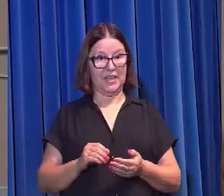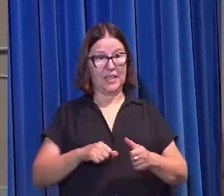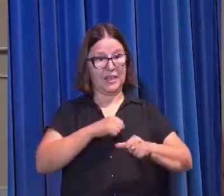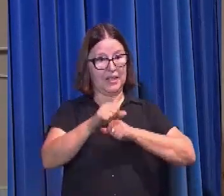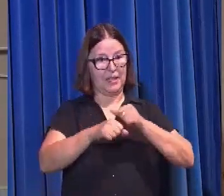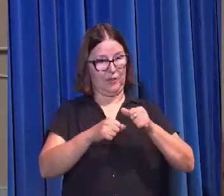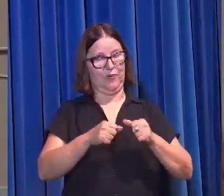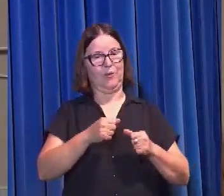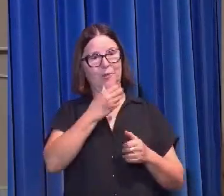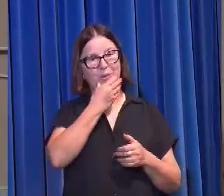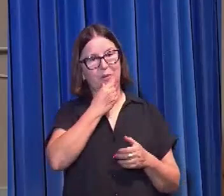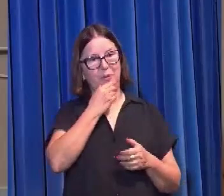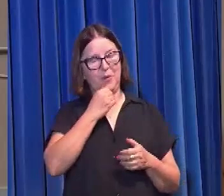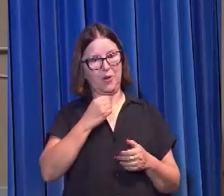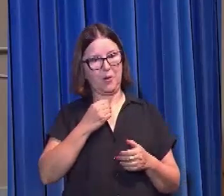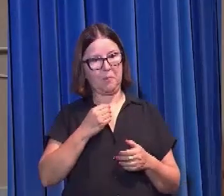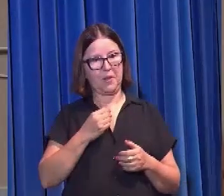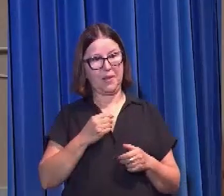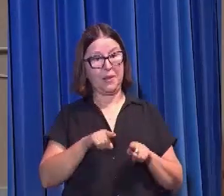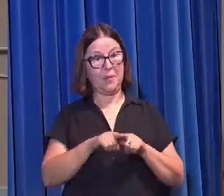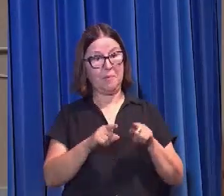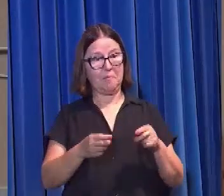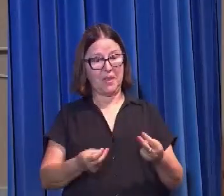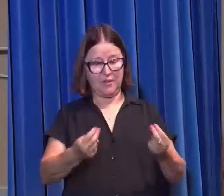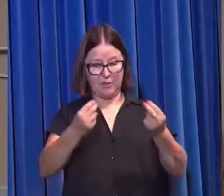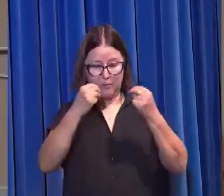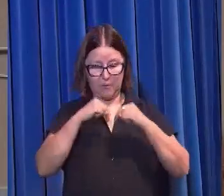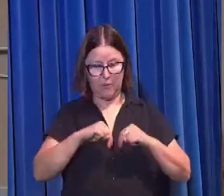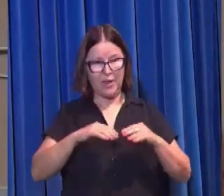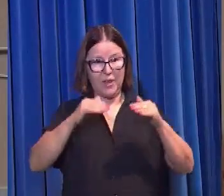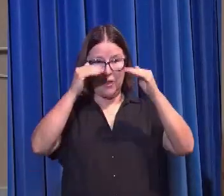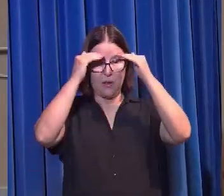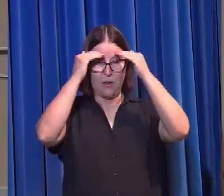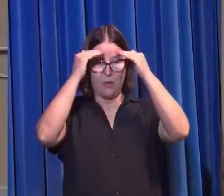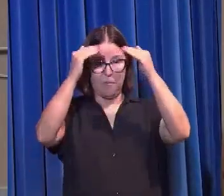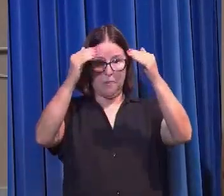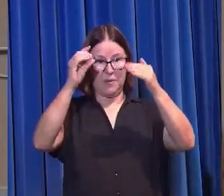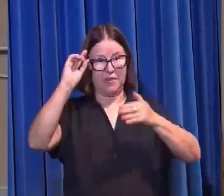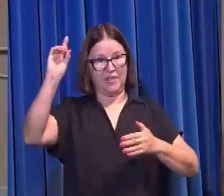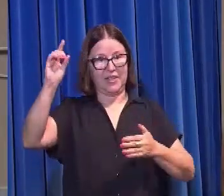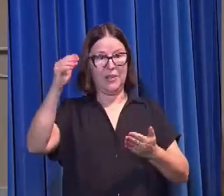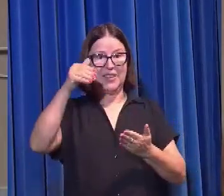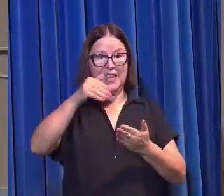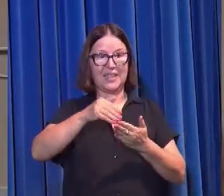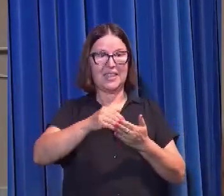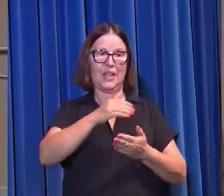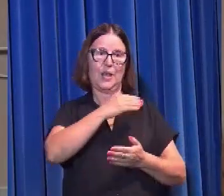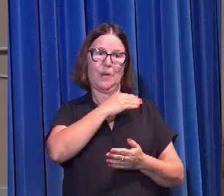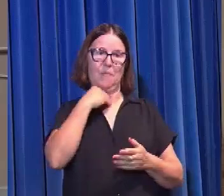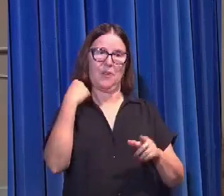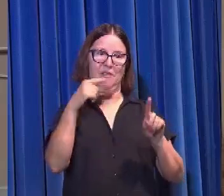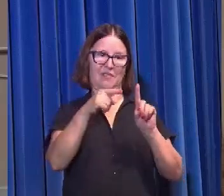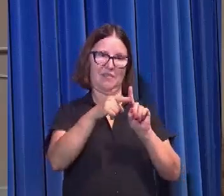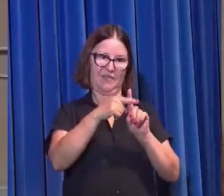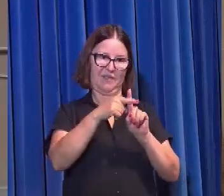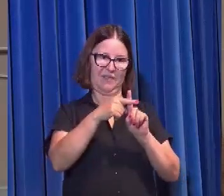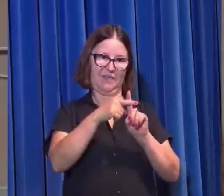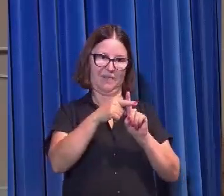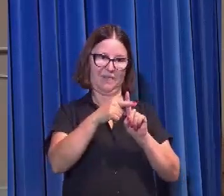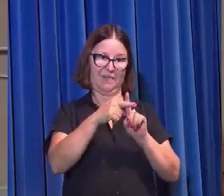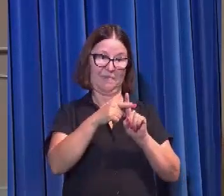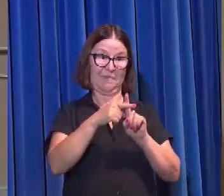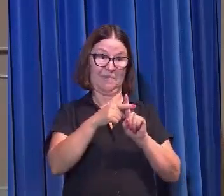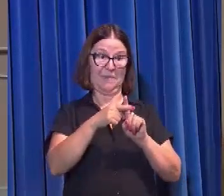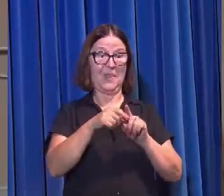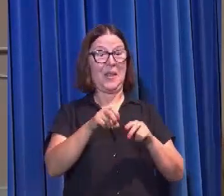homem, ele a si mesmo se humilhou, tornando-se obediente até a morte, e morte de cruz. Pelo que também Deus